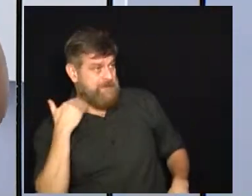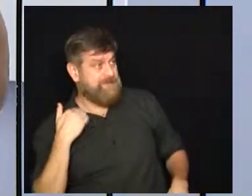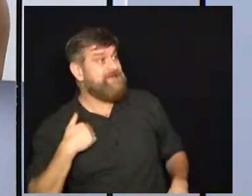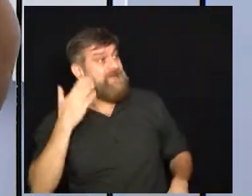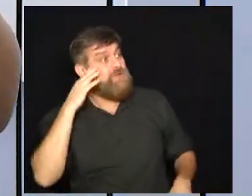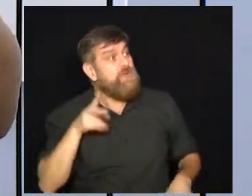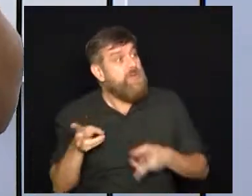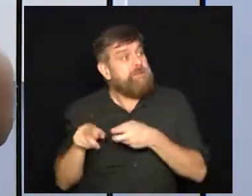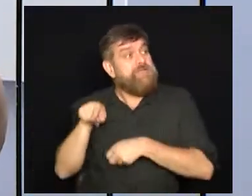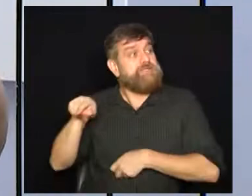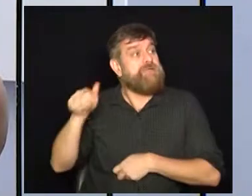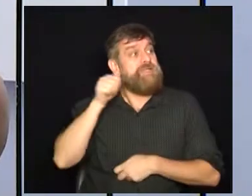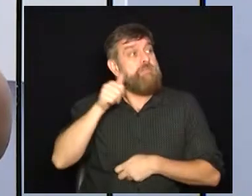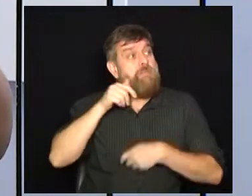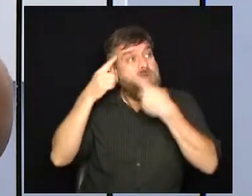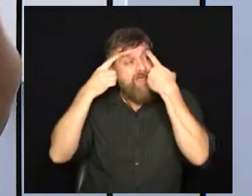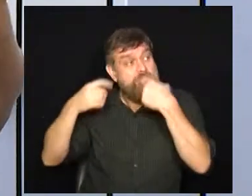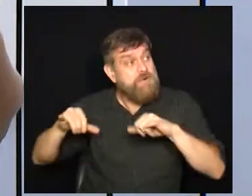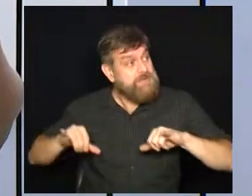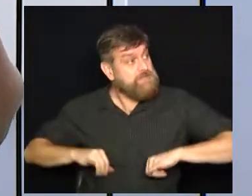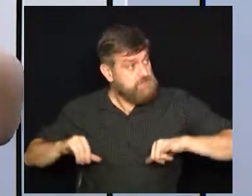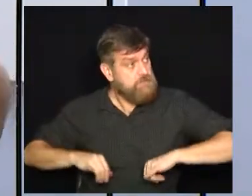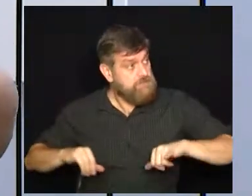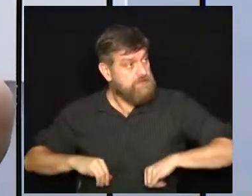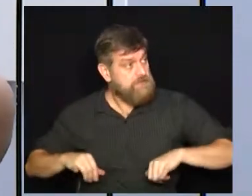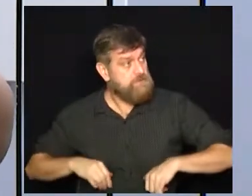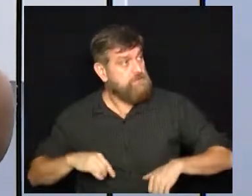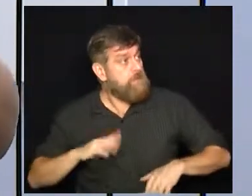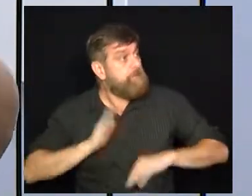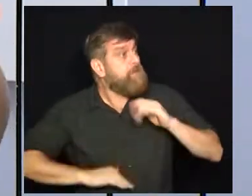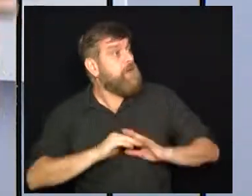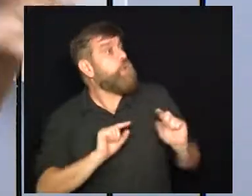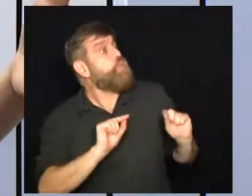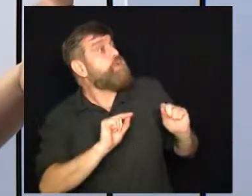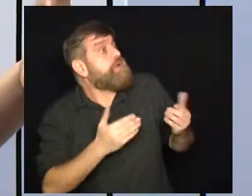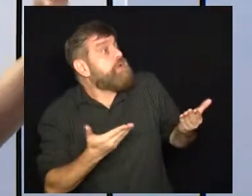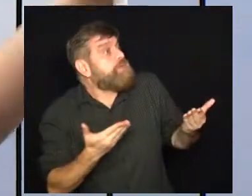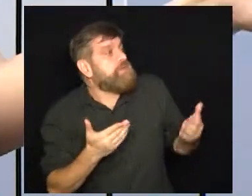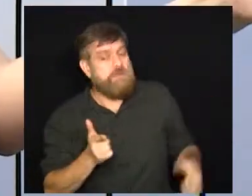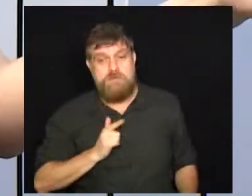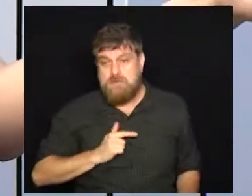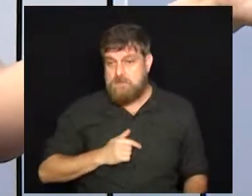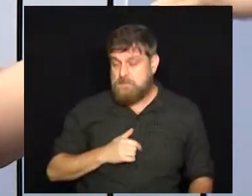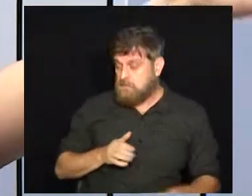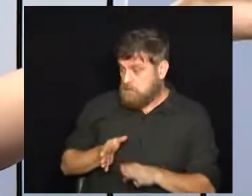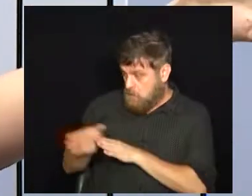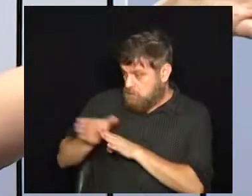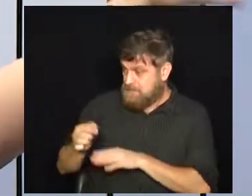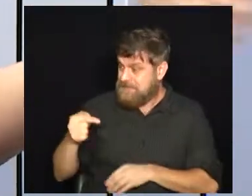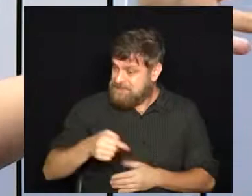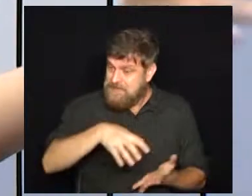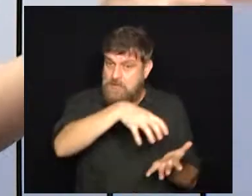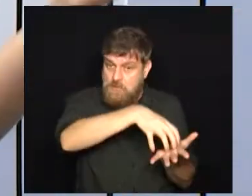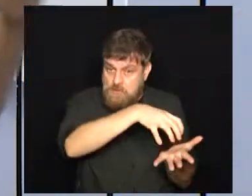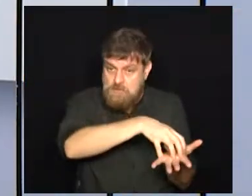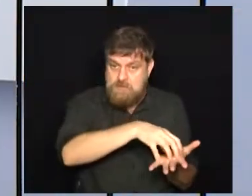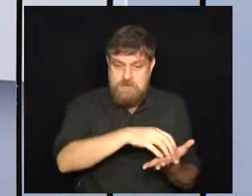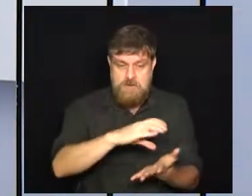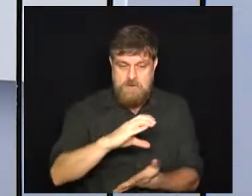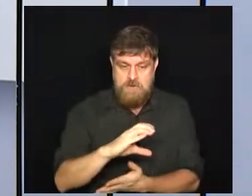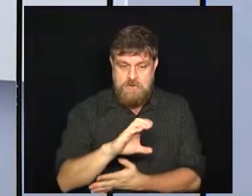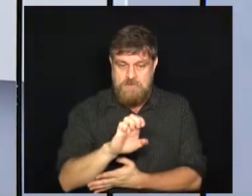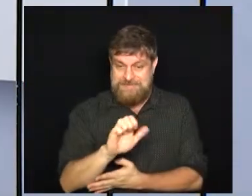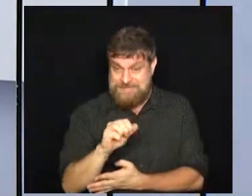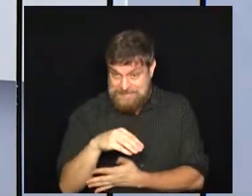mulher sofrendo uma situação de violência. O que eu faço? Eu falo, não, tem uma rede. A rede o SEAMO faz parte